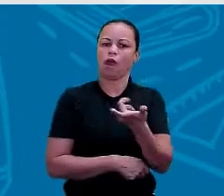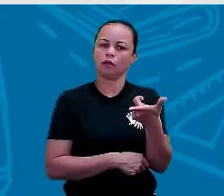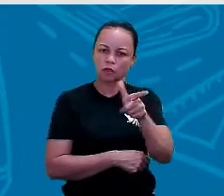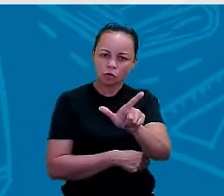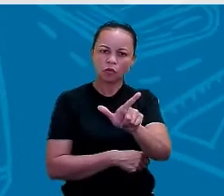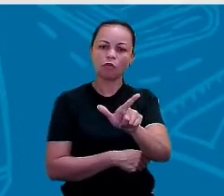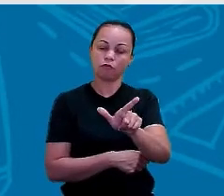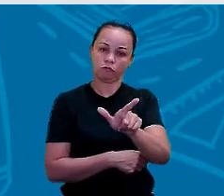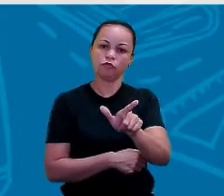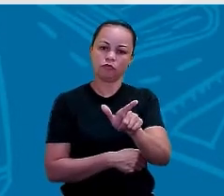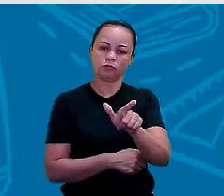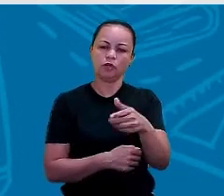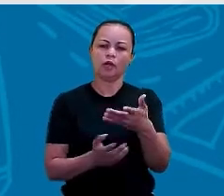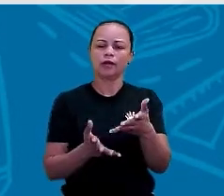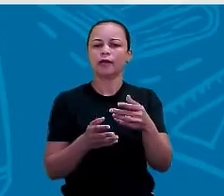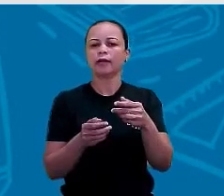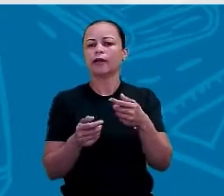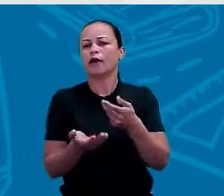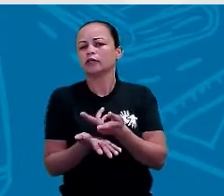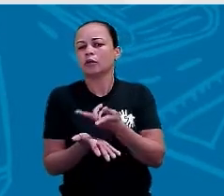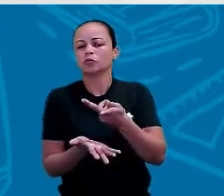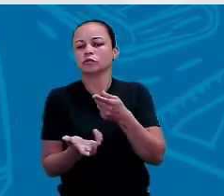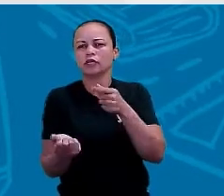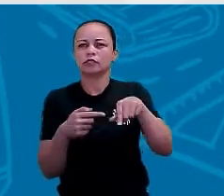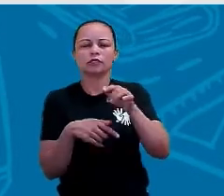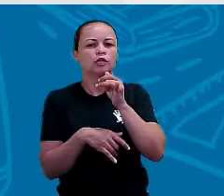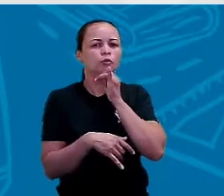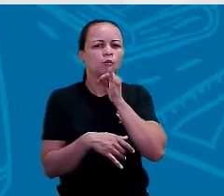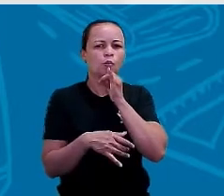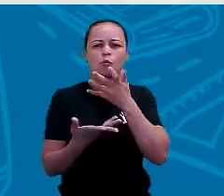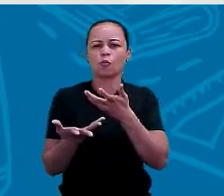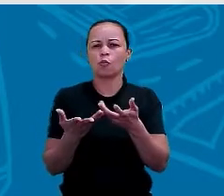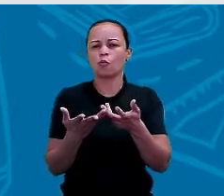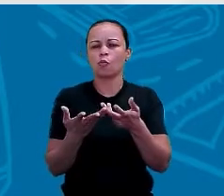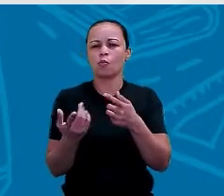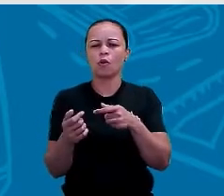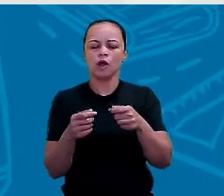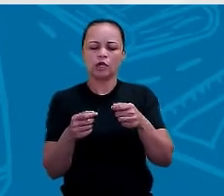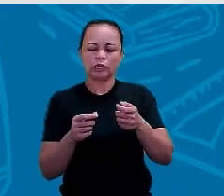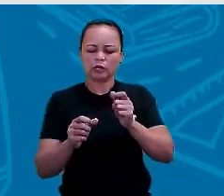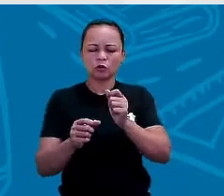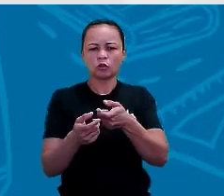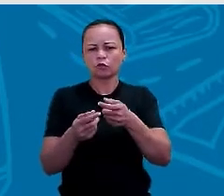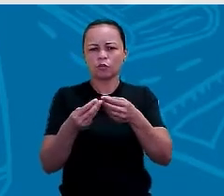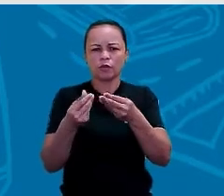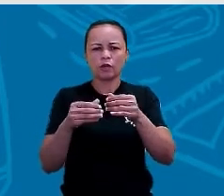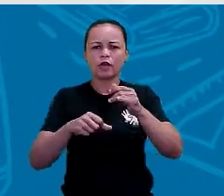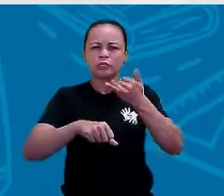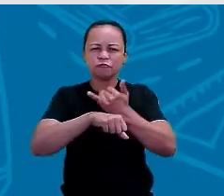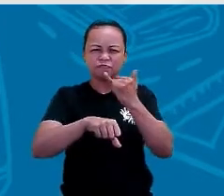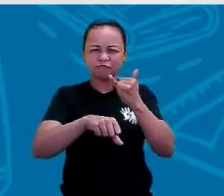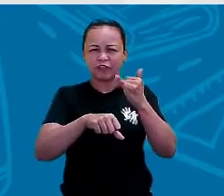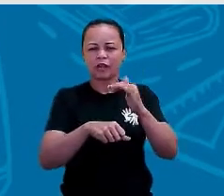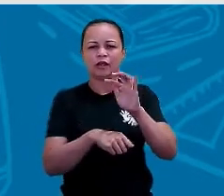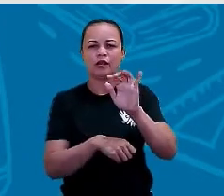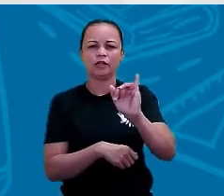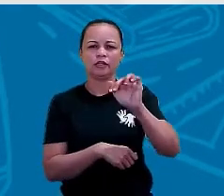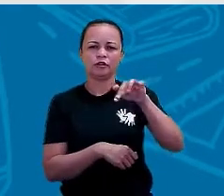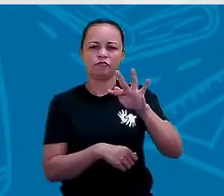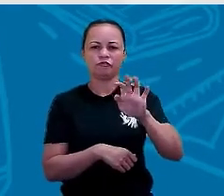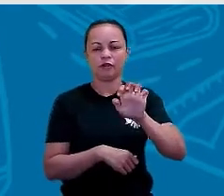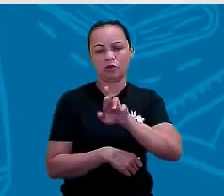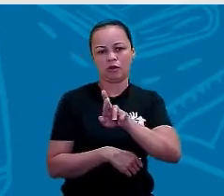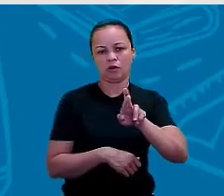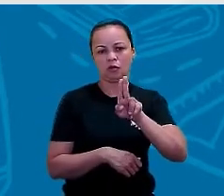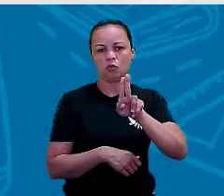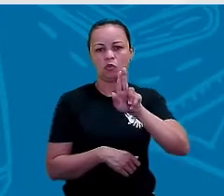dose, caso você se machuque com algum tipo de superfície enferrujada. Porque lá nessa superfície vai